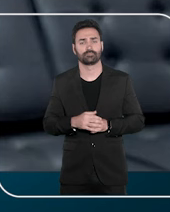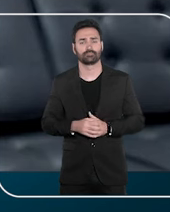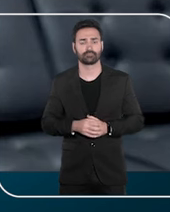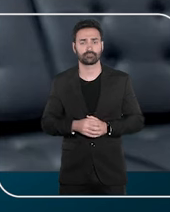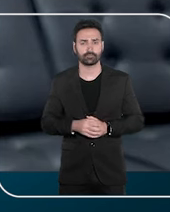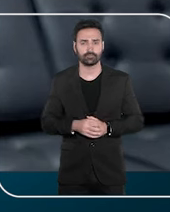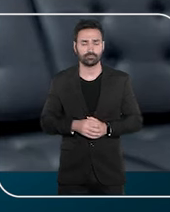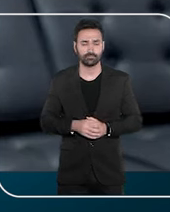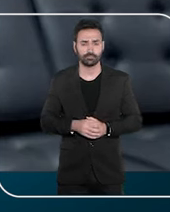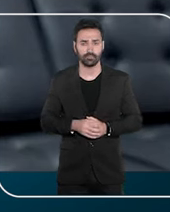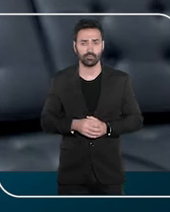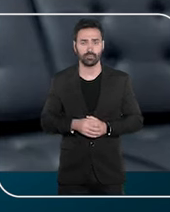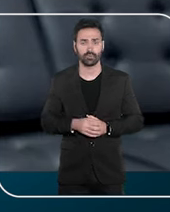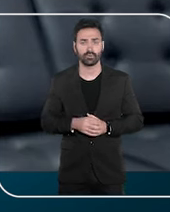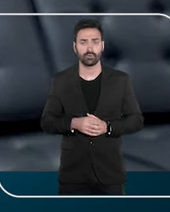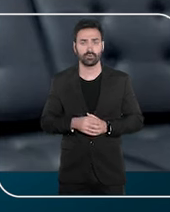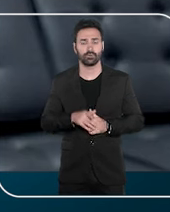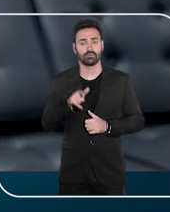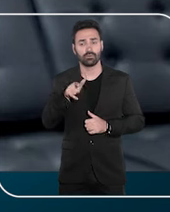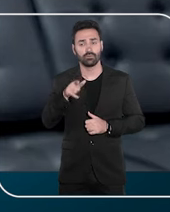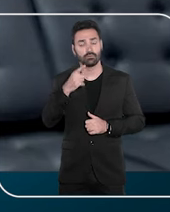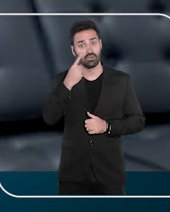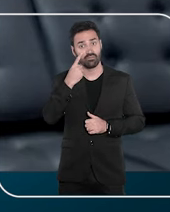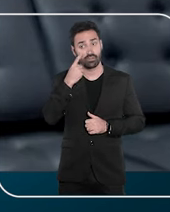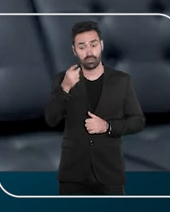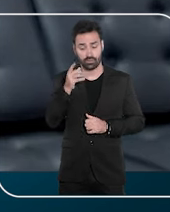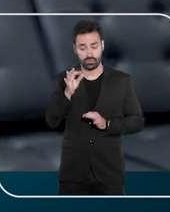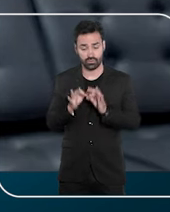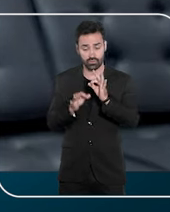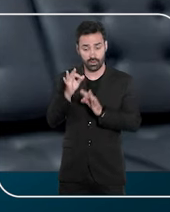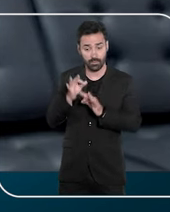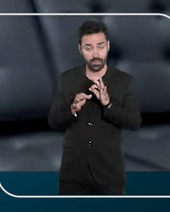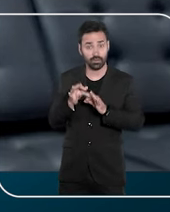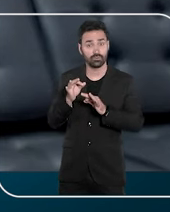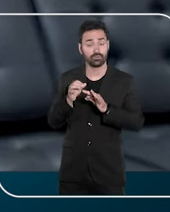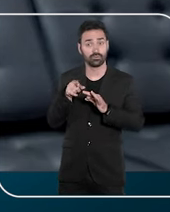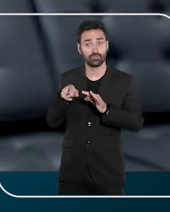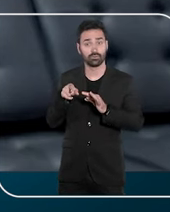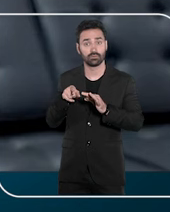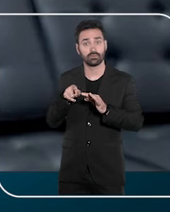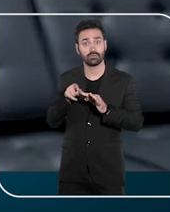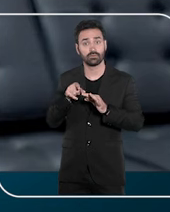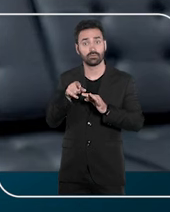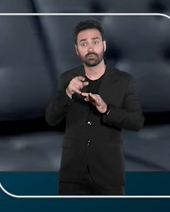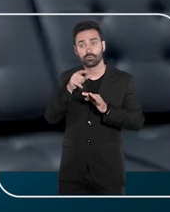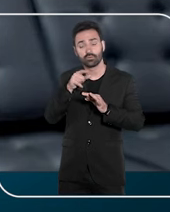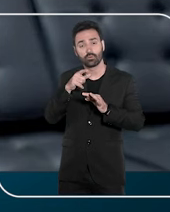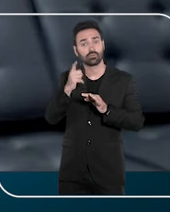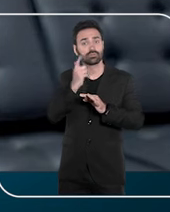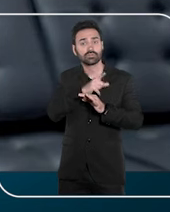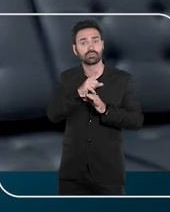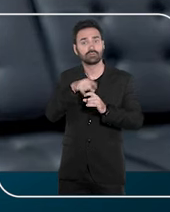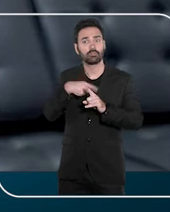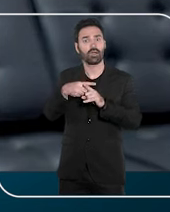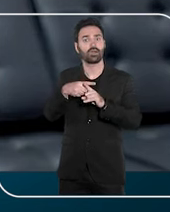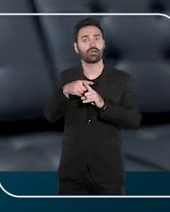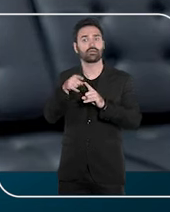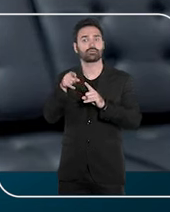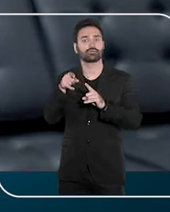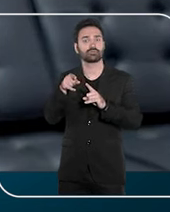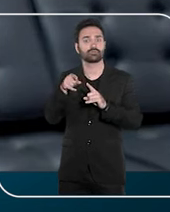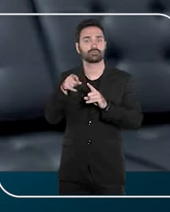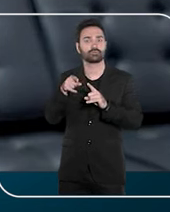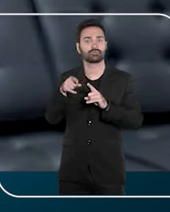qualificarem esses julgamentos de modo a tornar mais vinculante o resultado